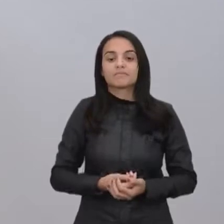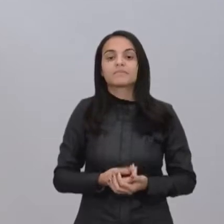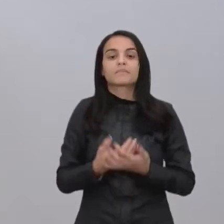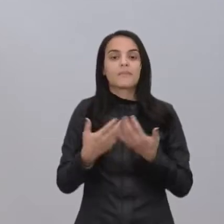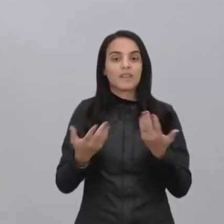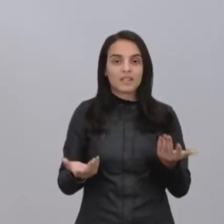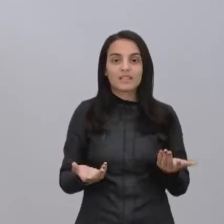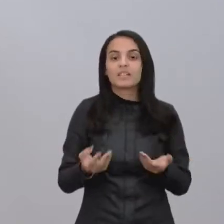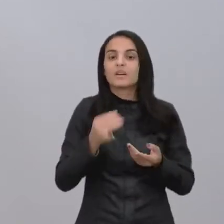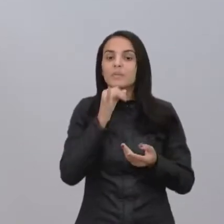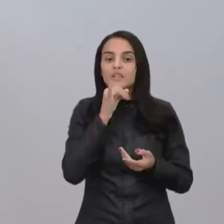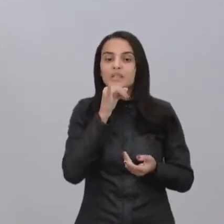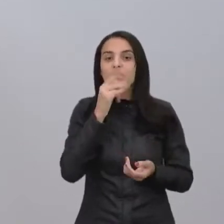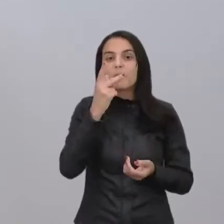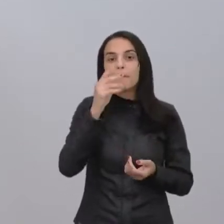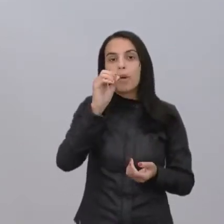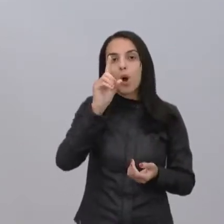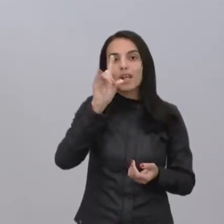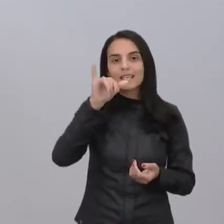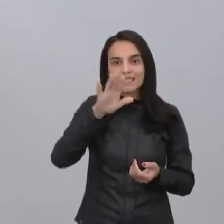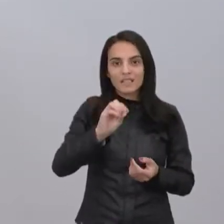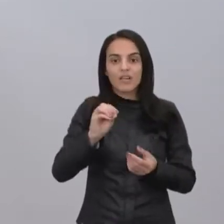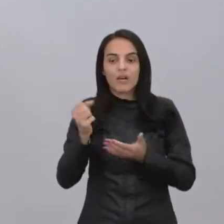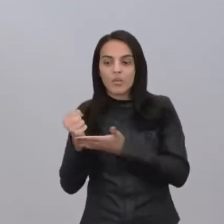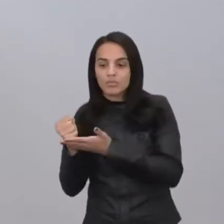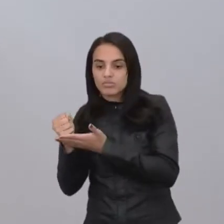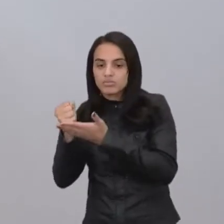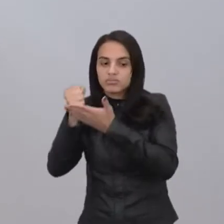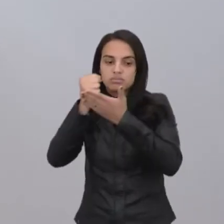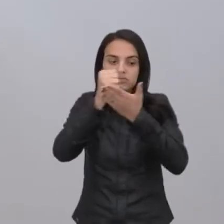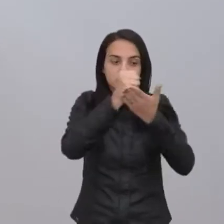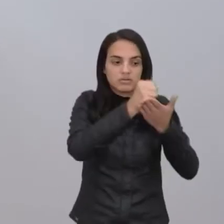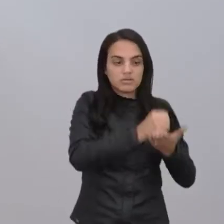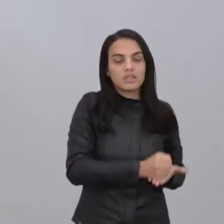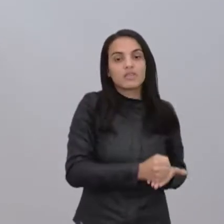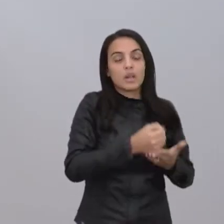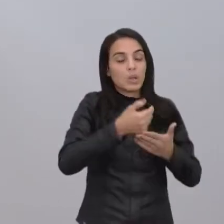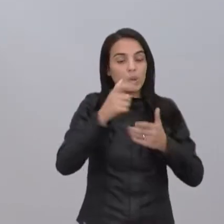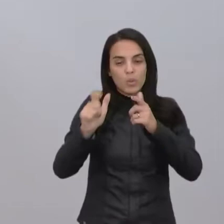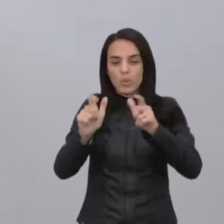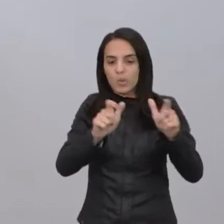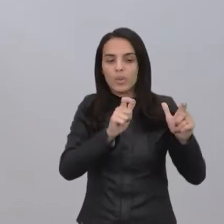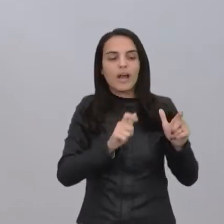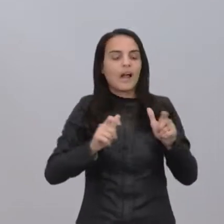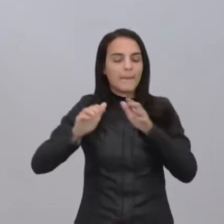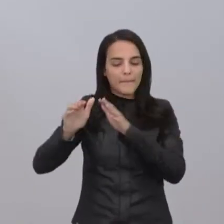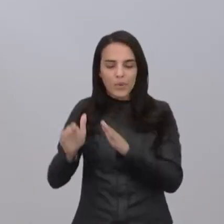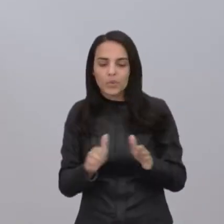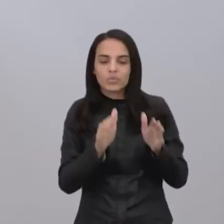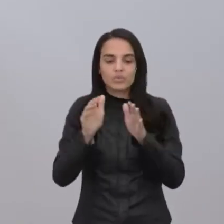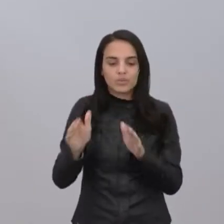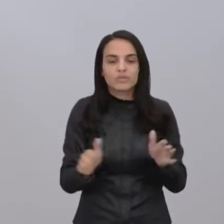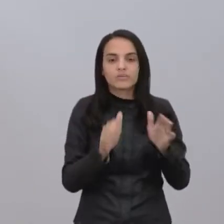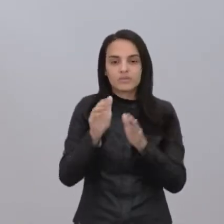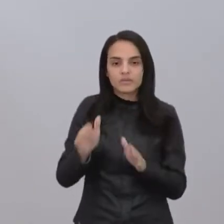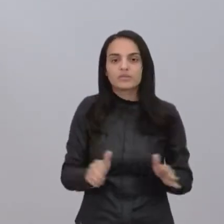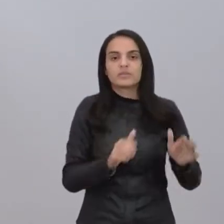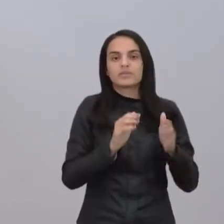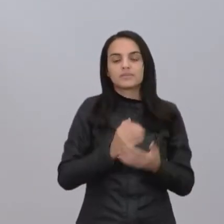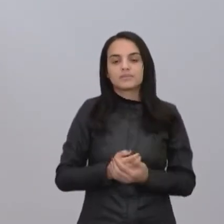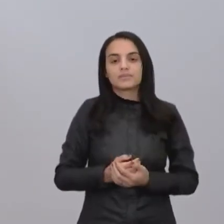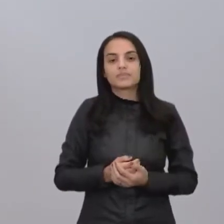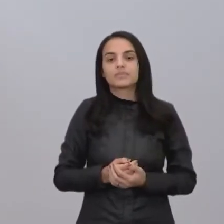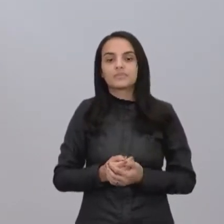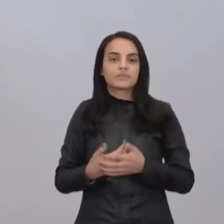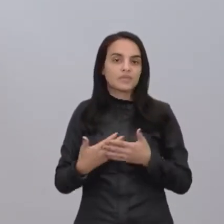então esses grãos de pólen e fazem então, né, essa reprodução, né, que fazem a